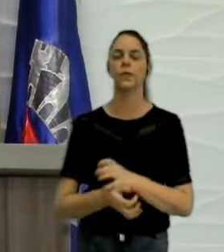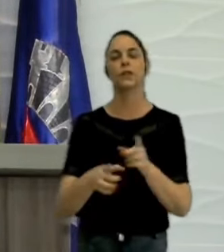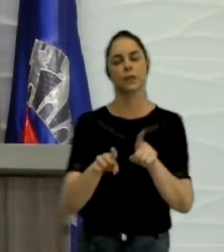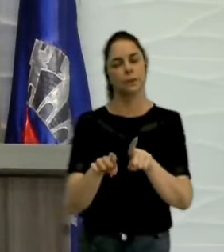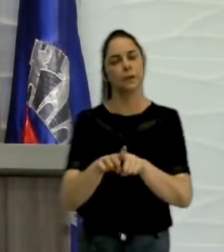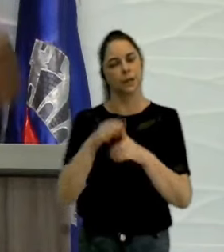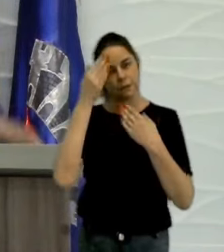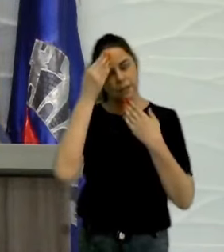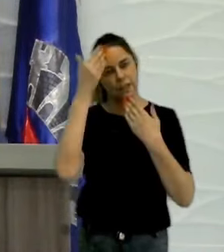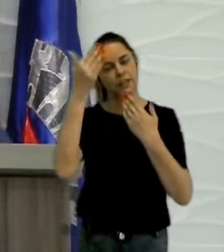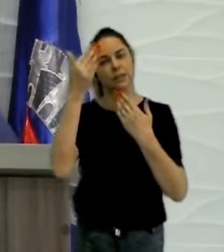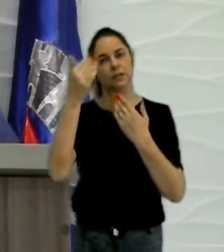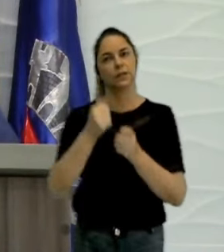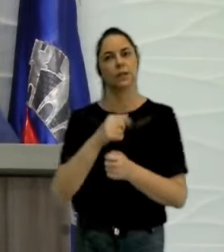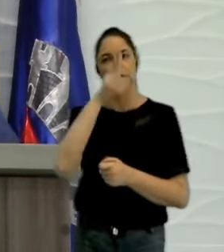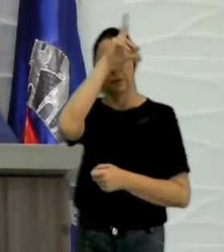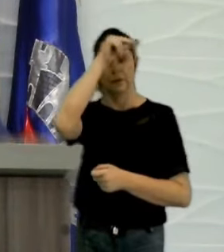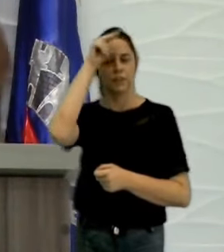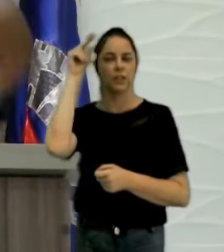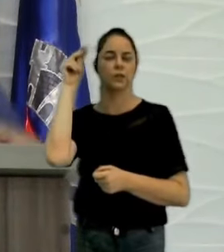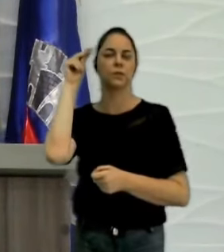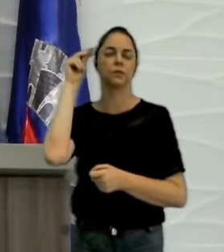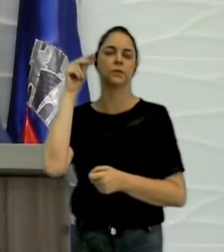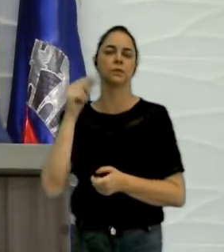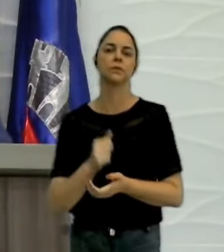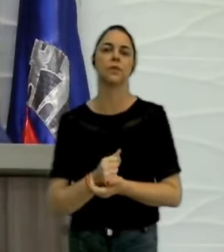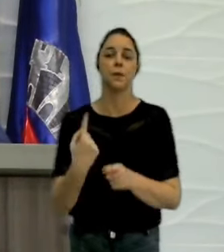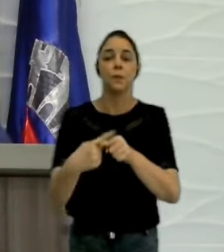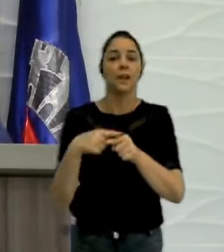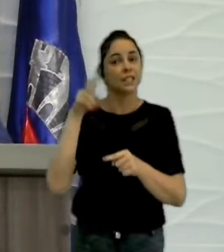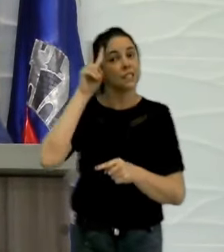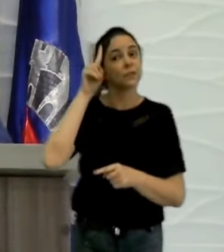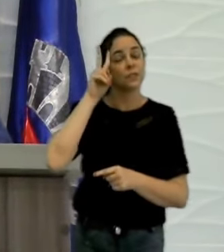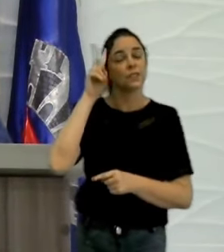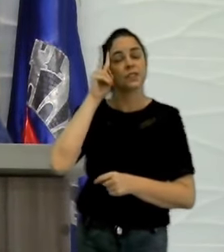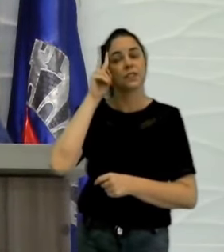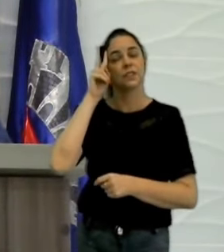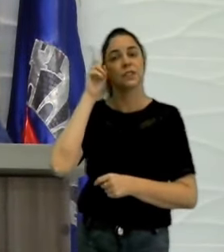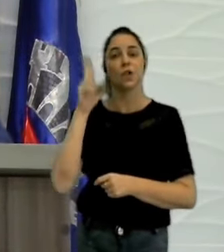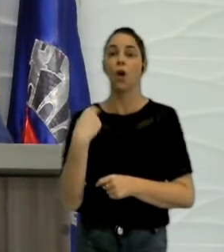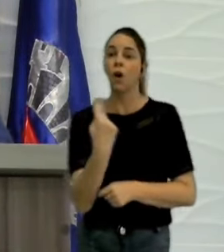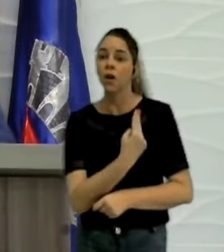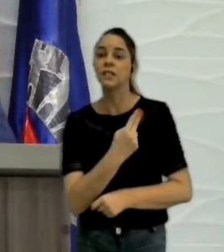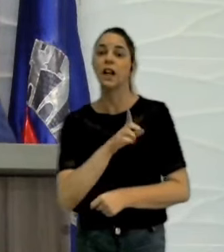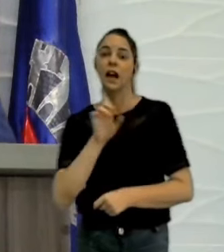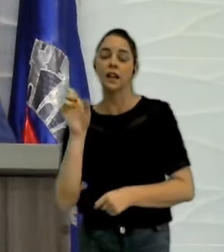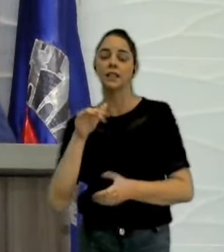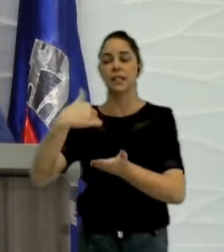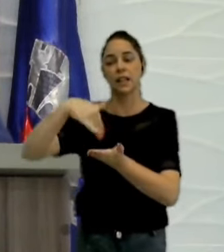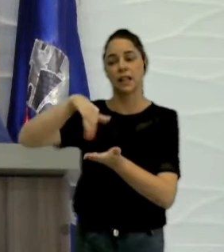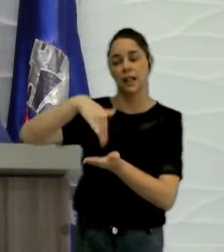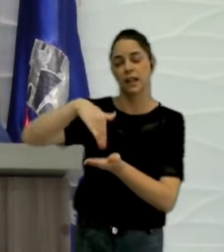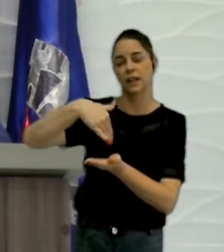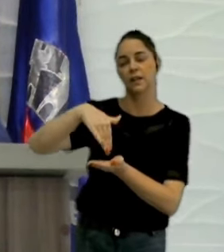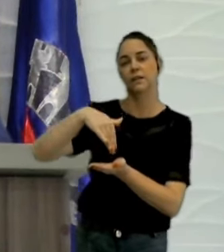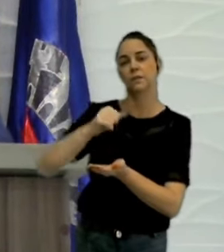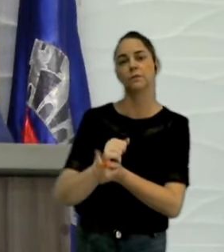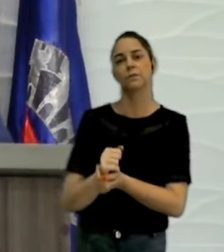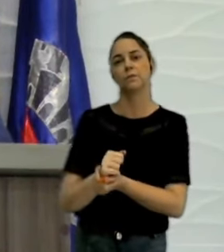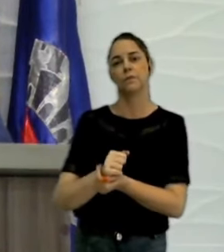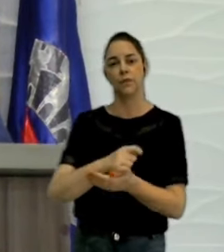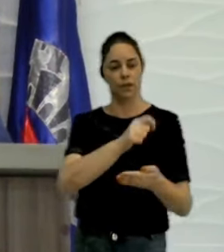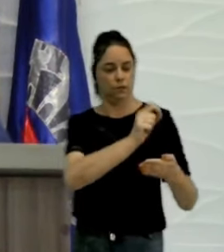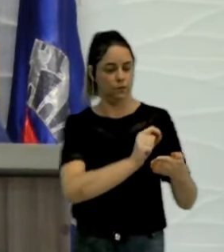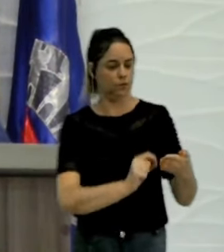agradecer a esse grande prefeito por segunda-feira a gente ir lá numa secretaria e assinar